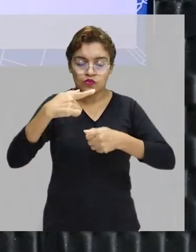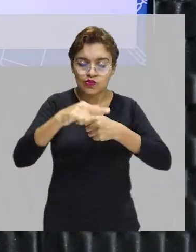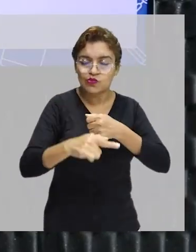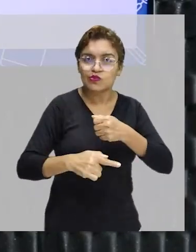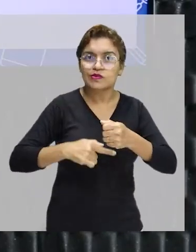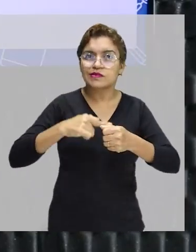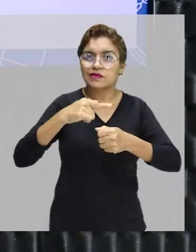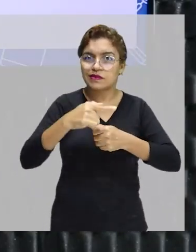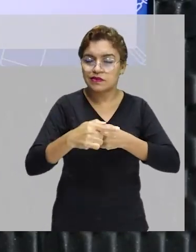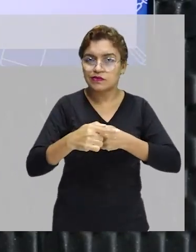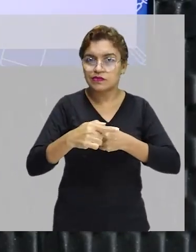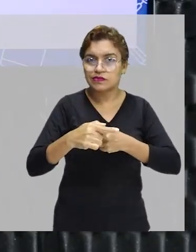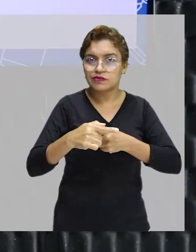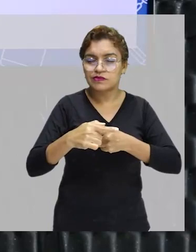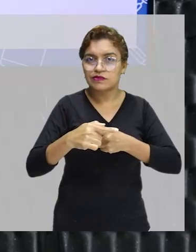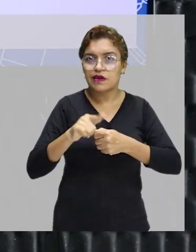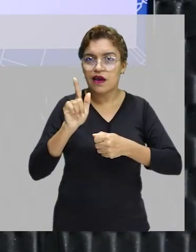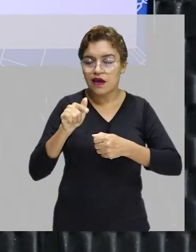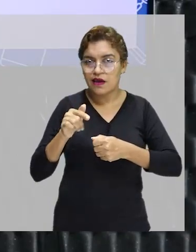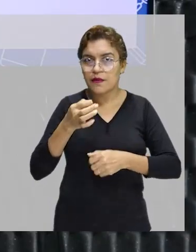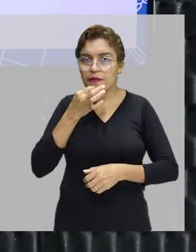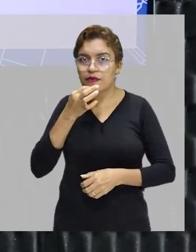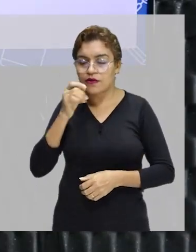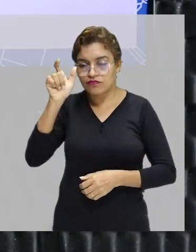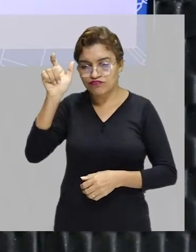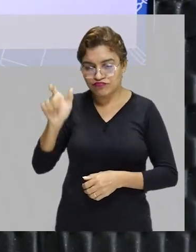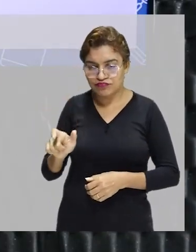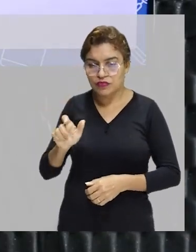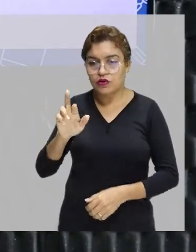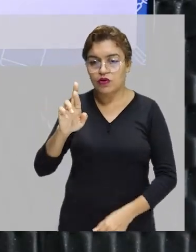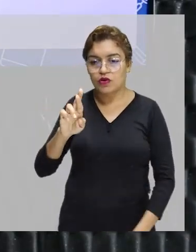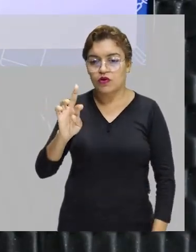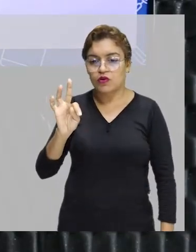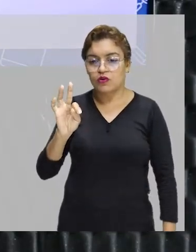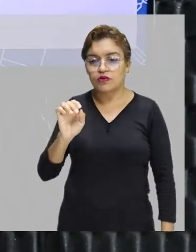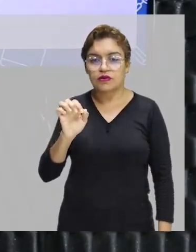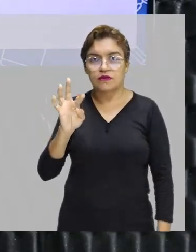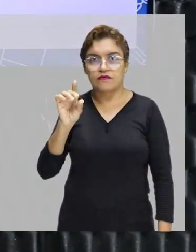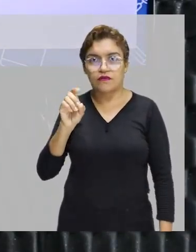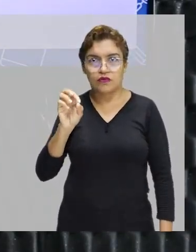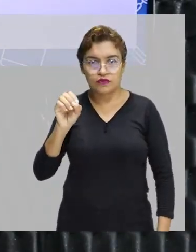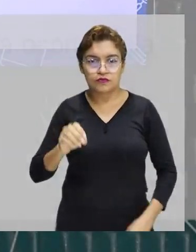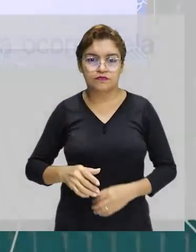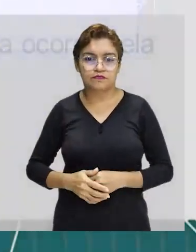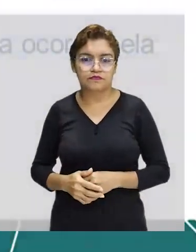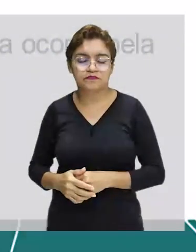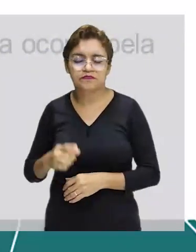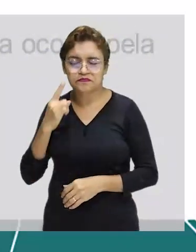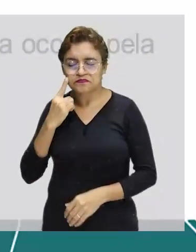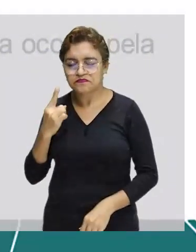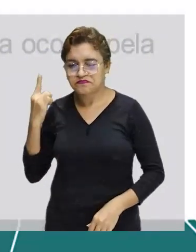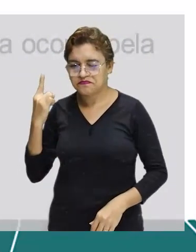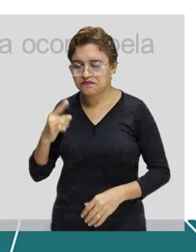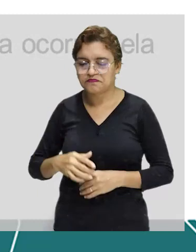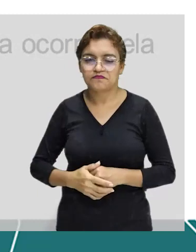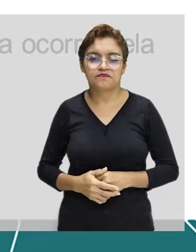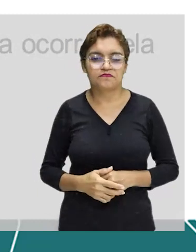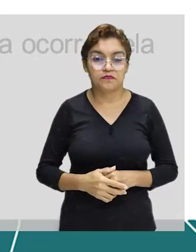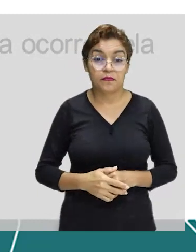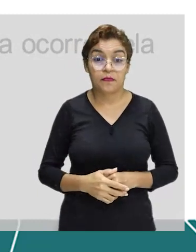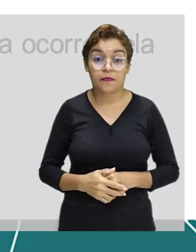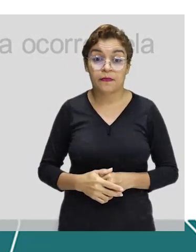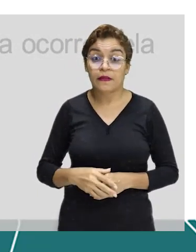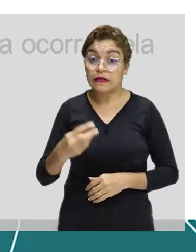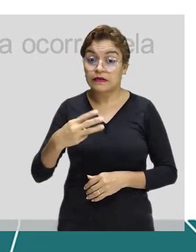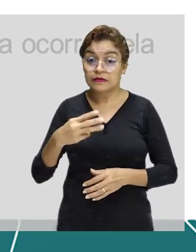dizendo, a letra C, o Rutherford. Beleza? Então vamos continuar. Olha só. Um